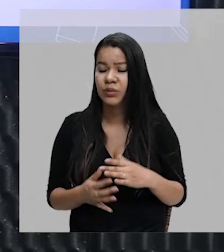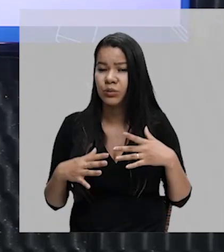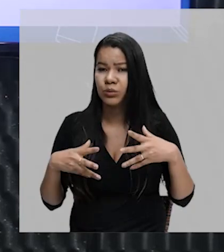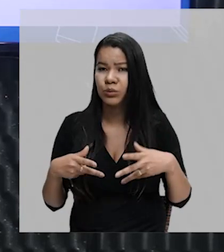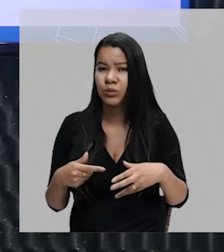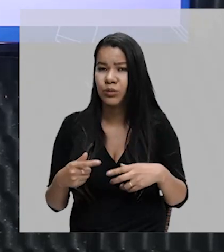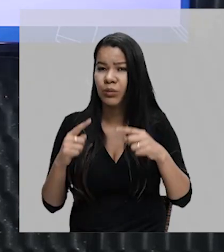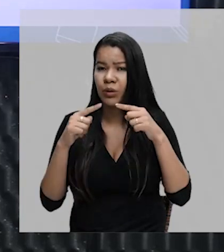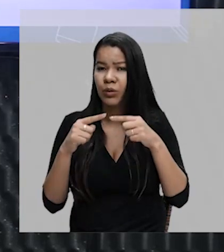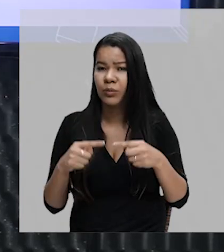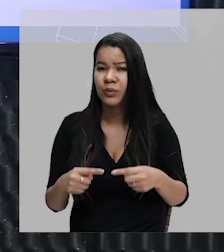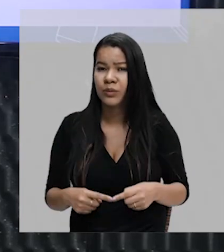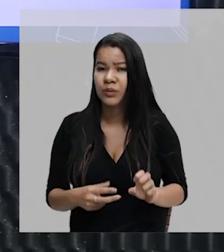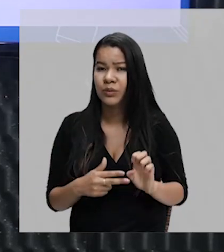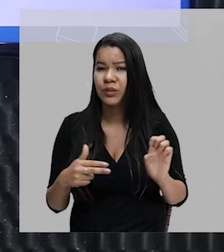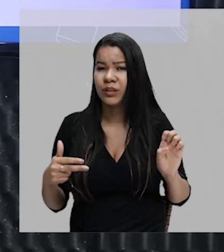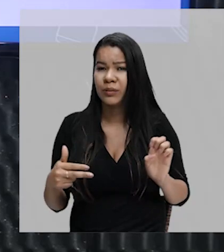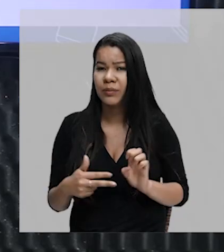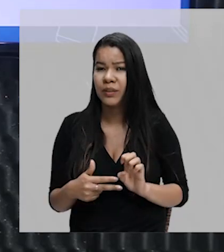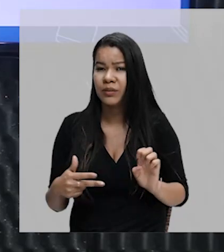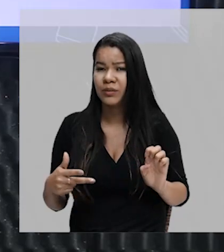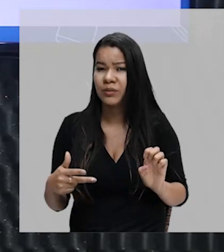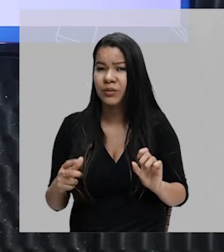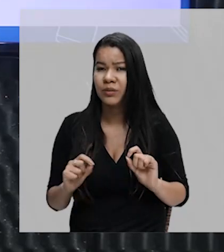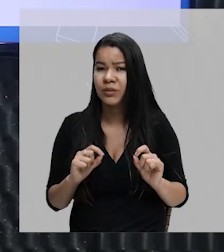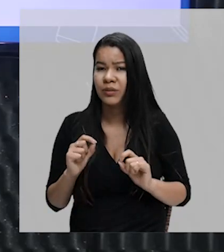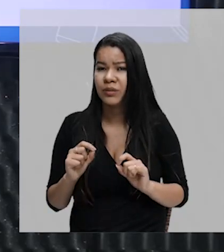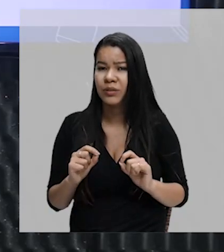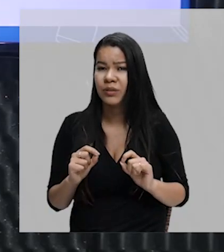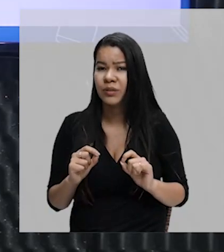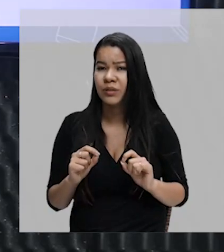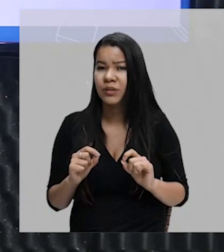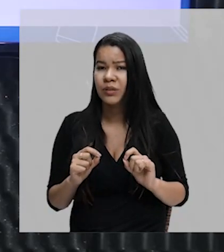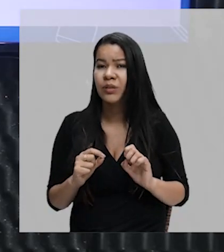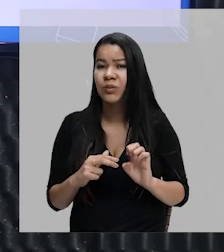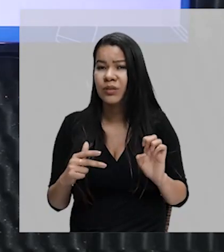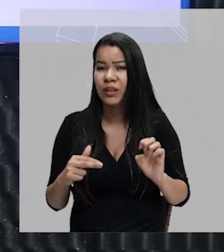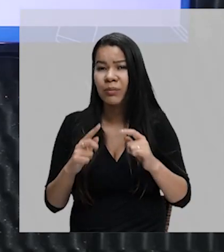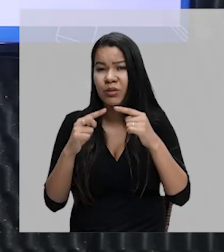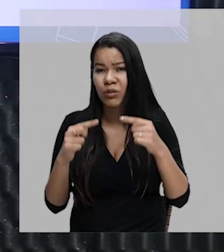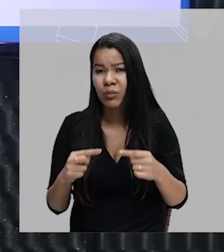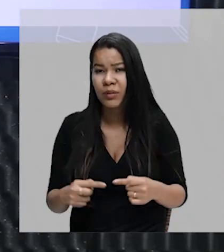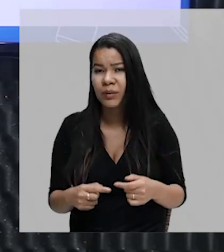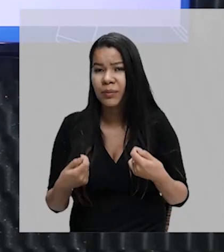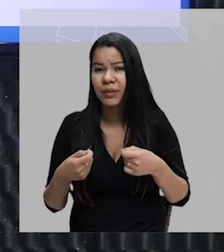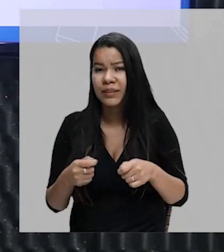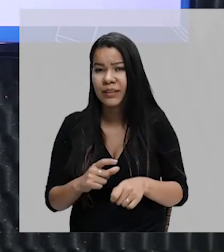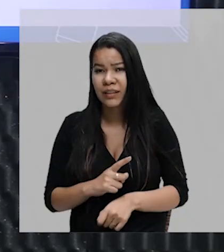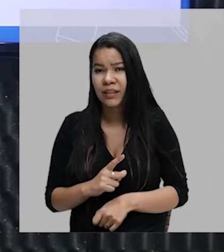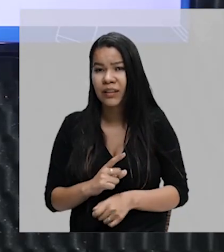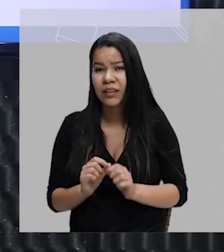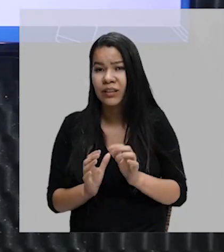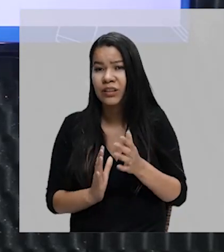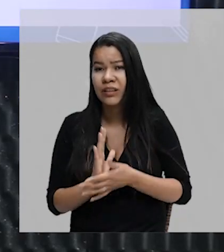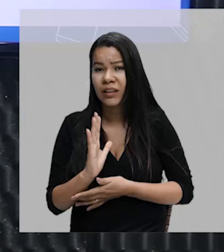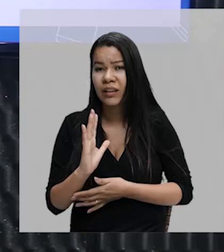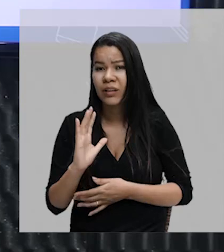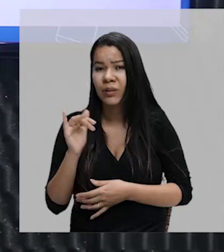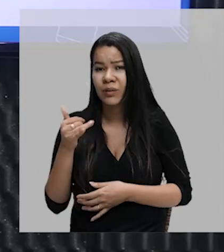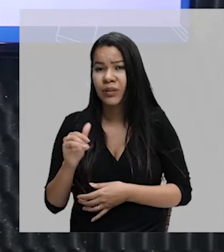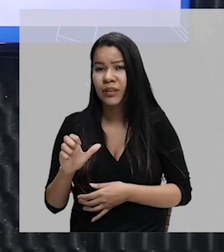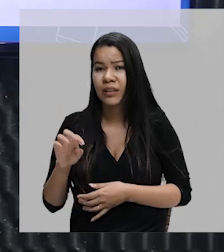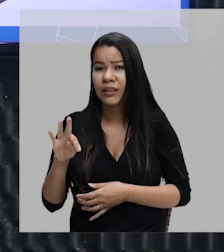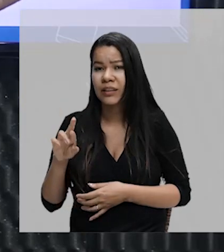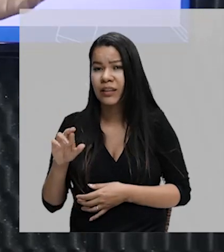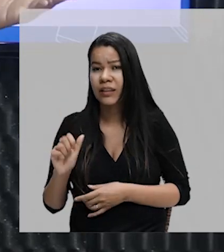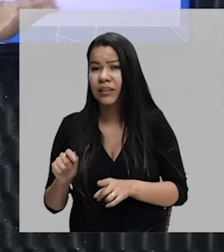toda uma combinação de elementos em que dele, né, tem que nascer corrente elétrica e dele também tem que ser